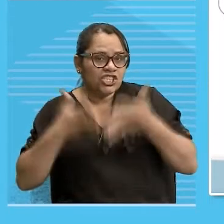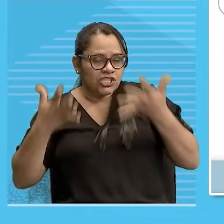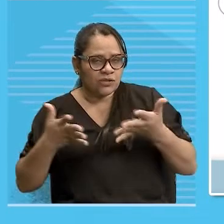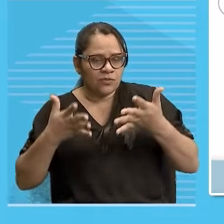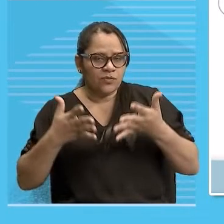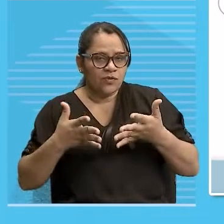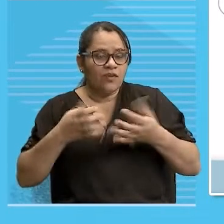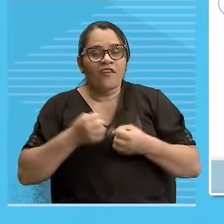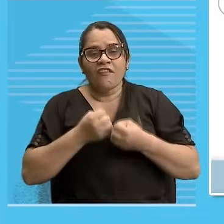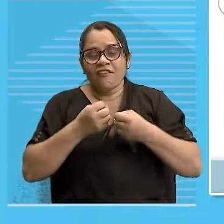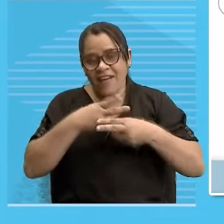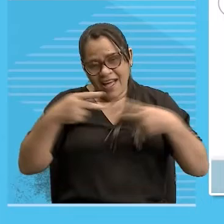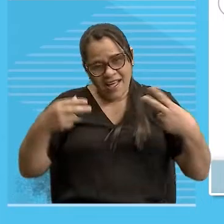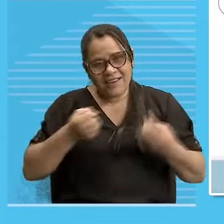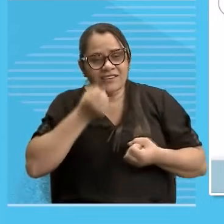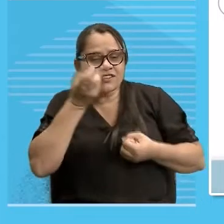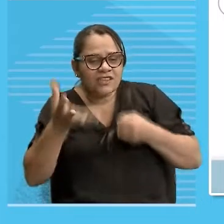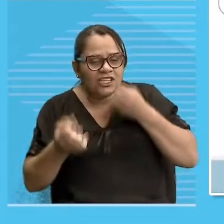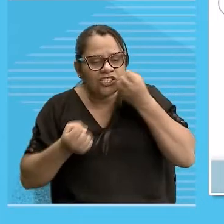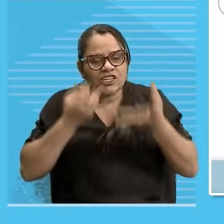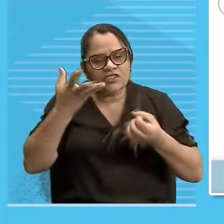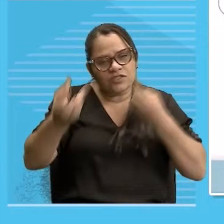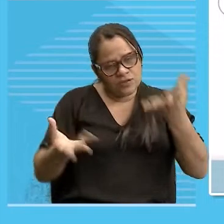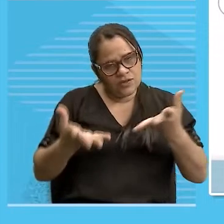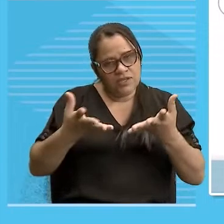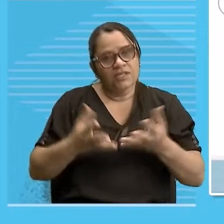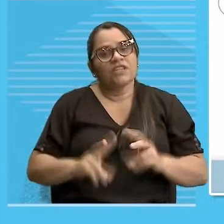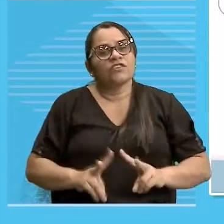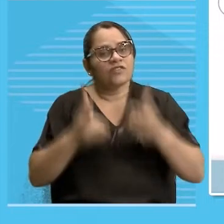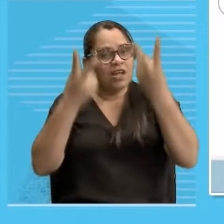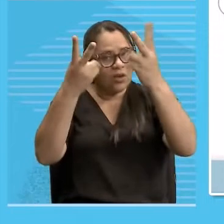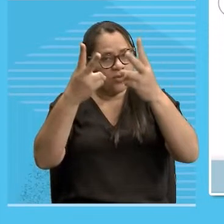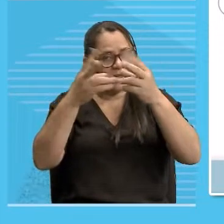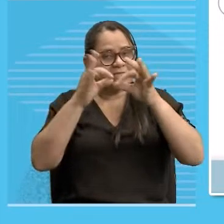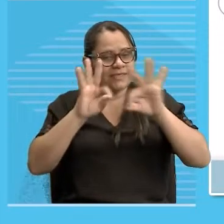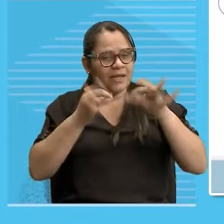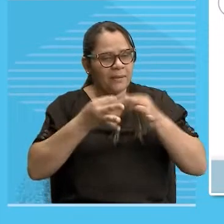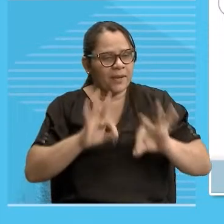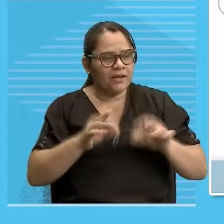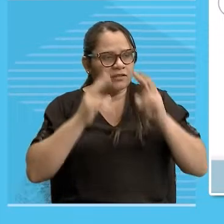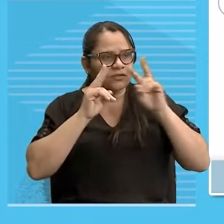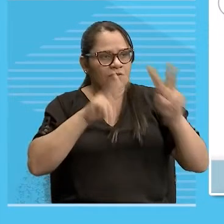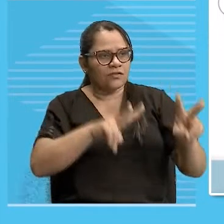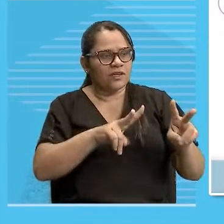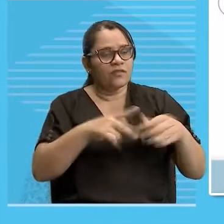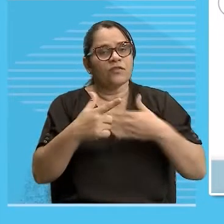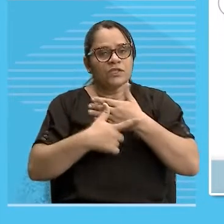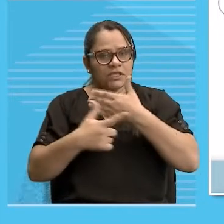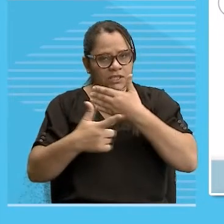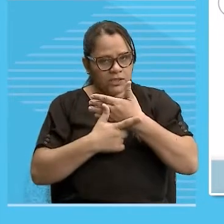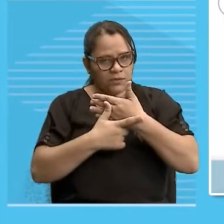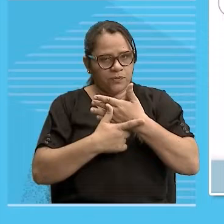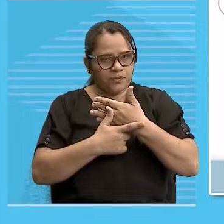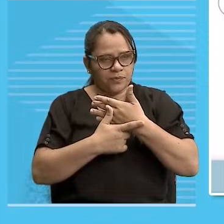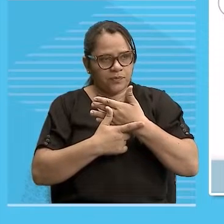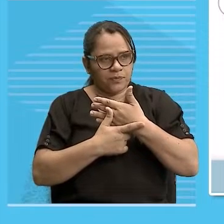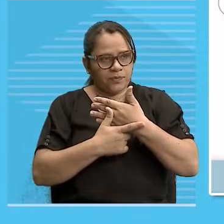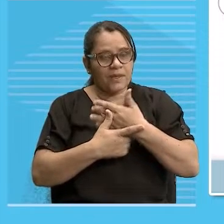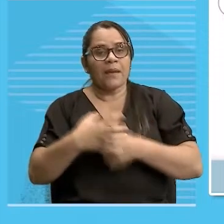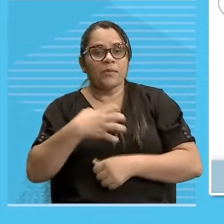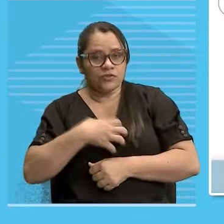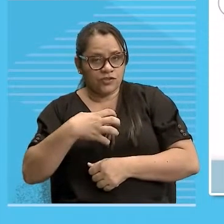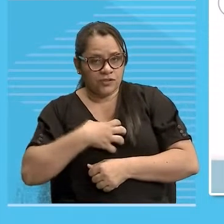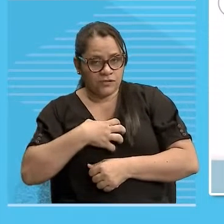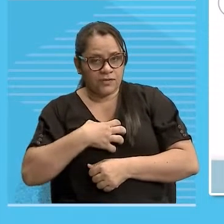muitas interjeções e seus valores semânticos. Então, assim, função emotiva da linguagem, ou